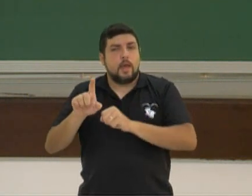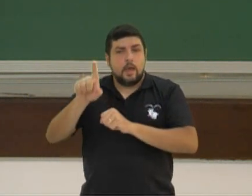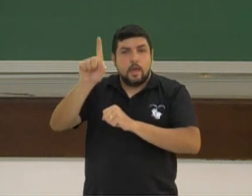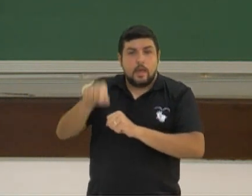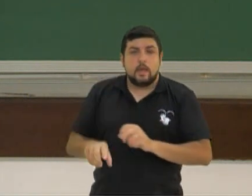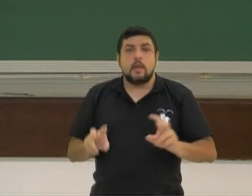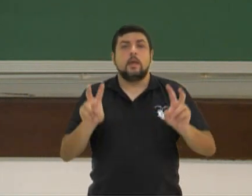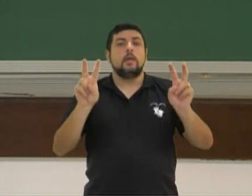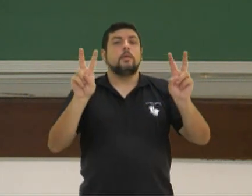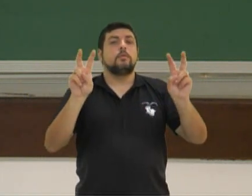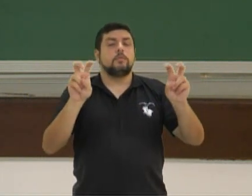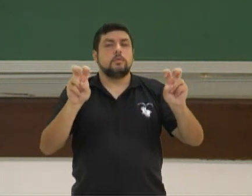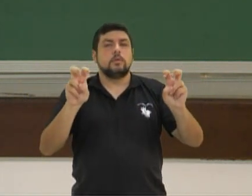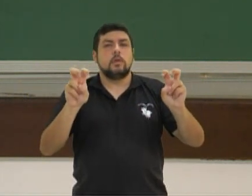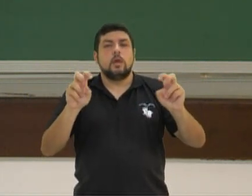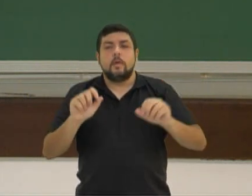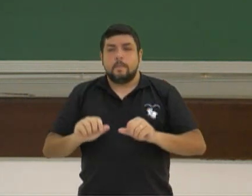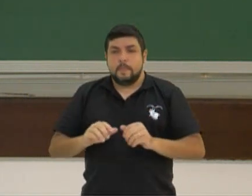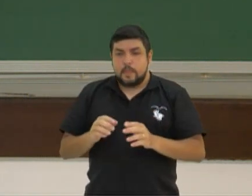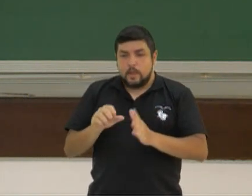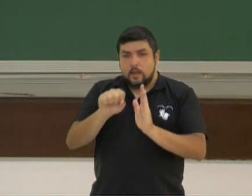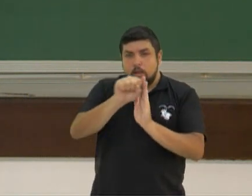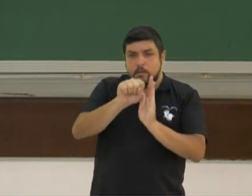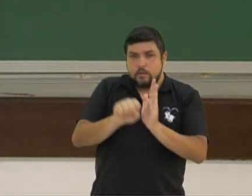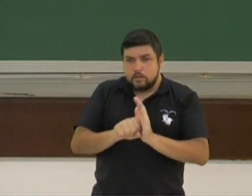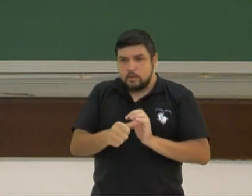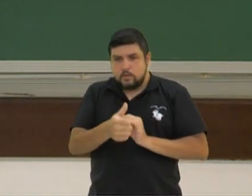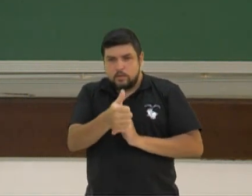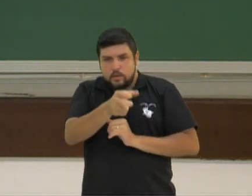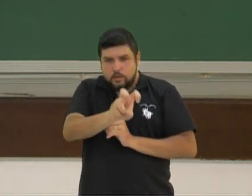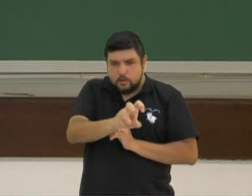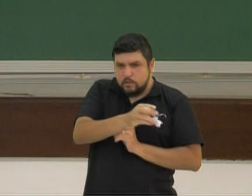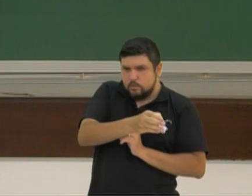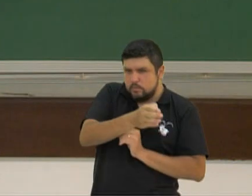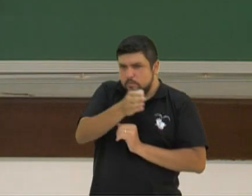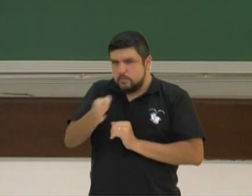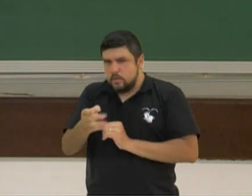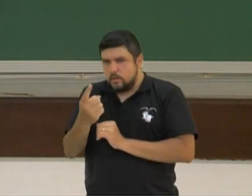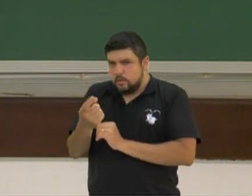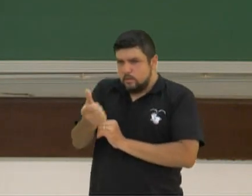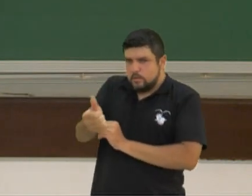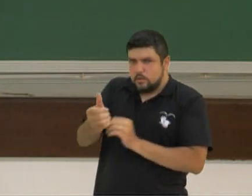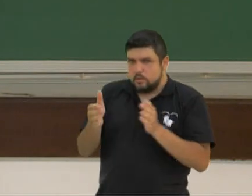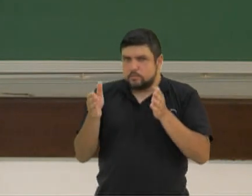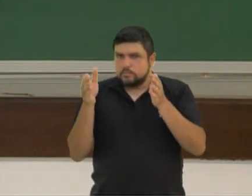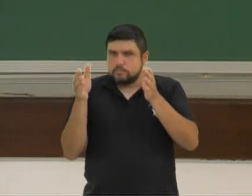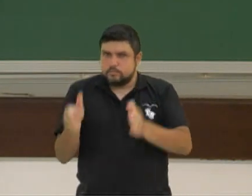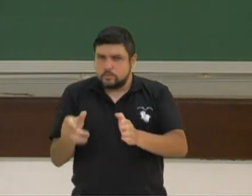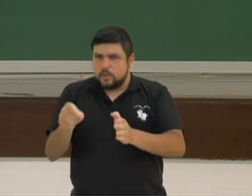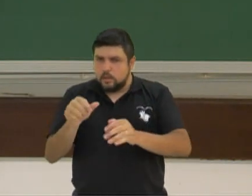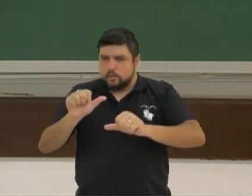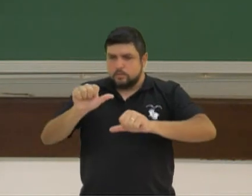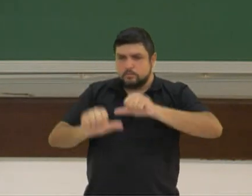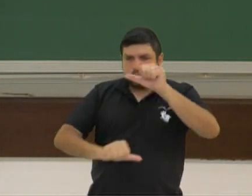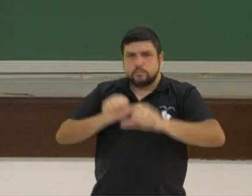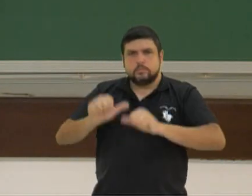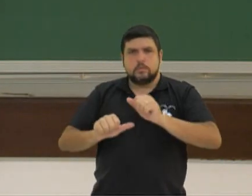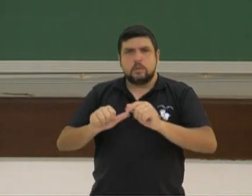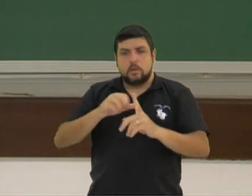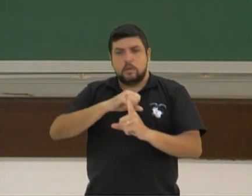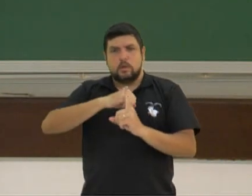a transição dos séculos entre o século XV e XVI. E é nesse momento que vão acontecer